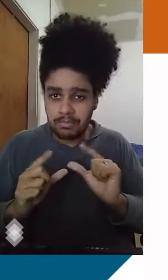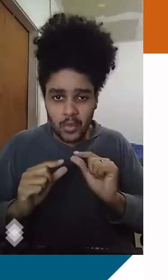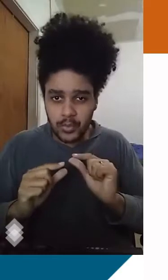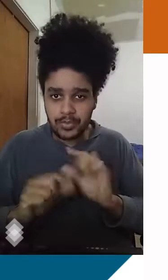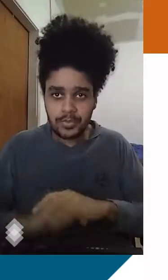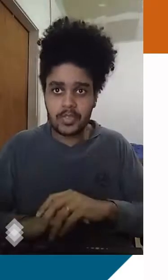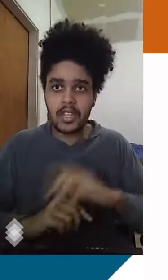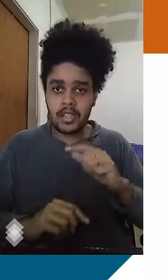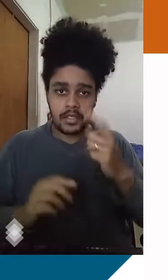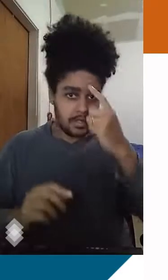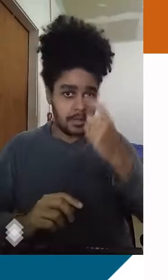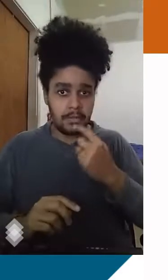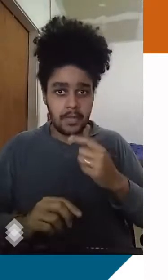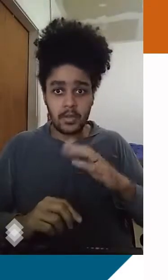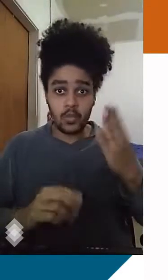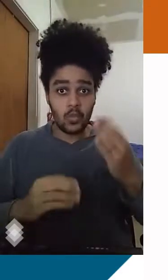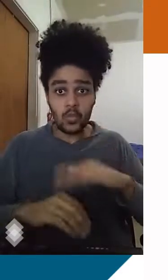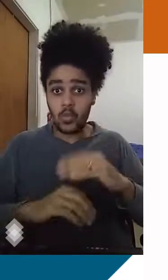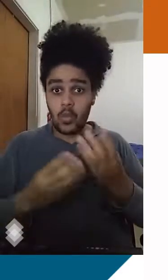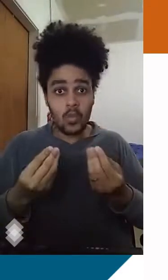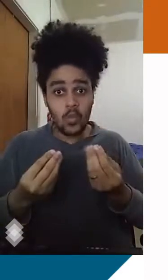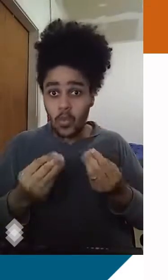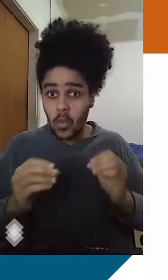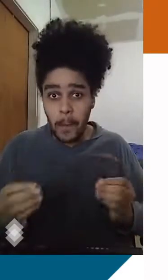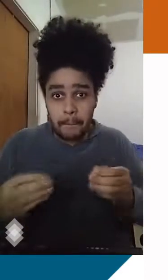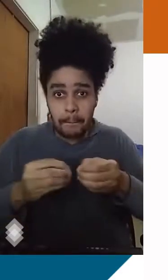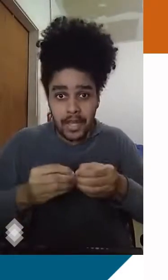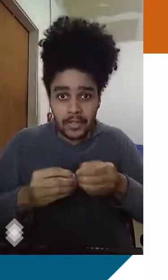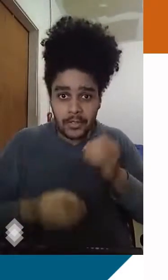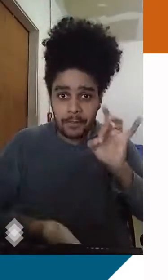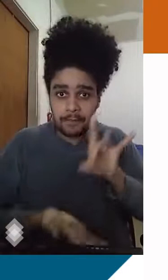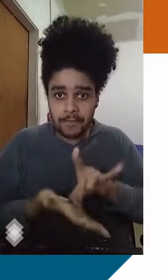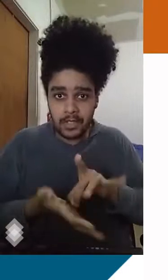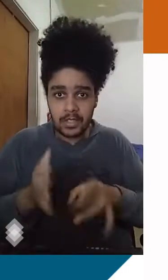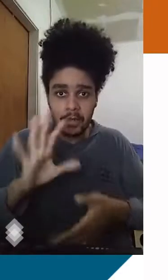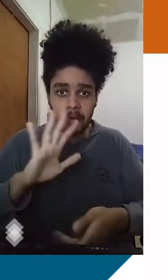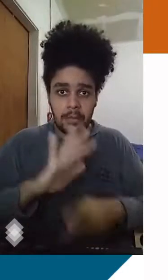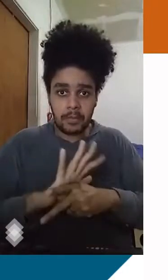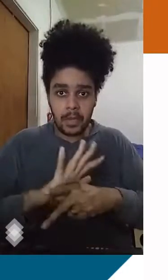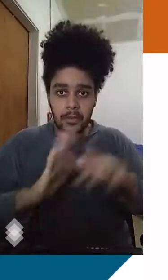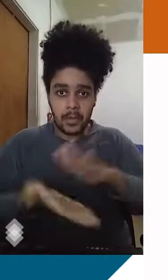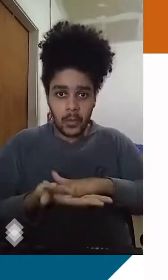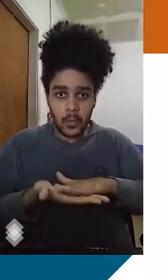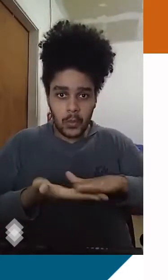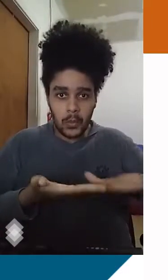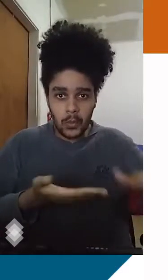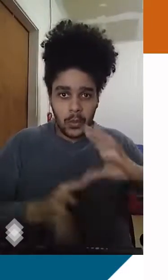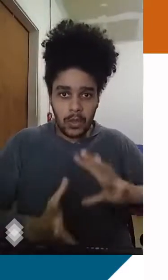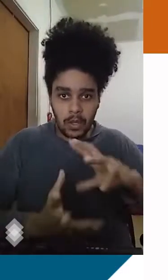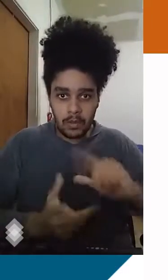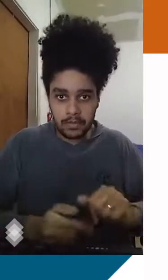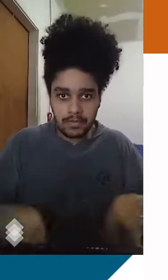ou seja, a imagem projetada vai estar muito próxima da imagem original da própria superfície da